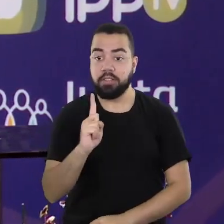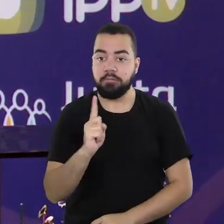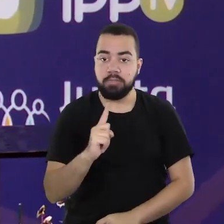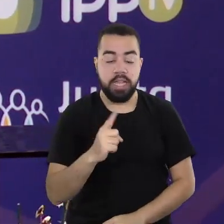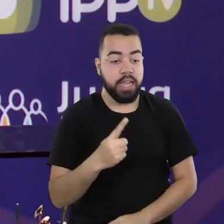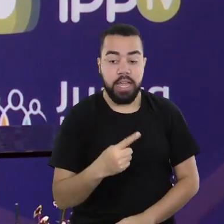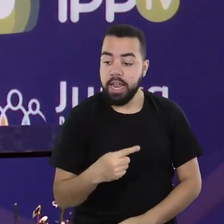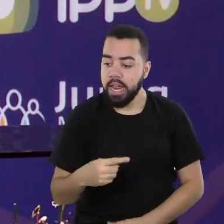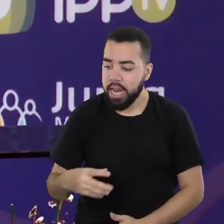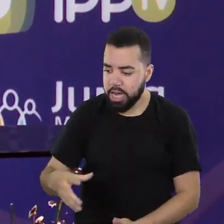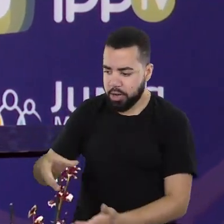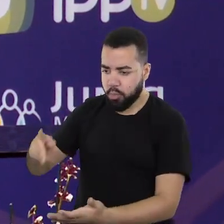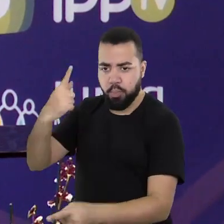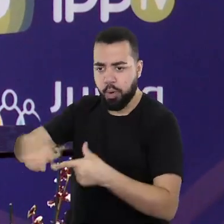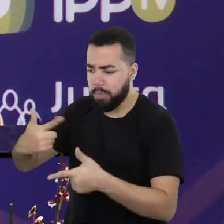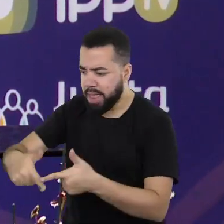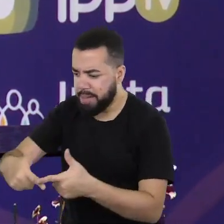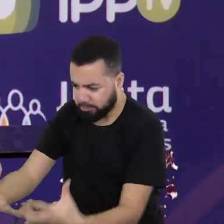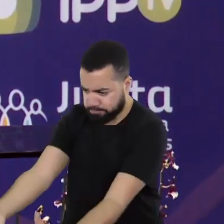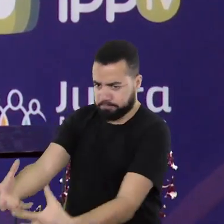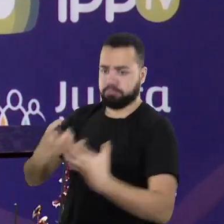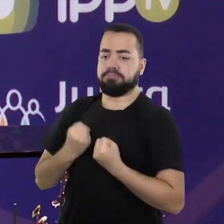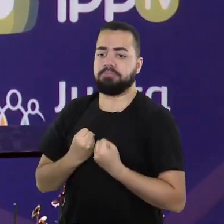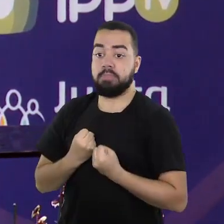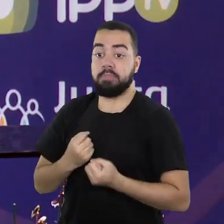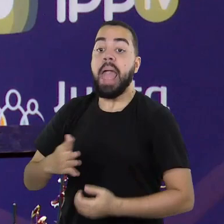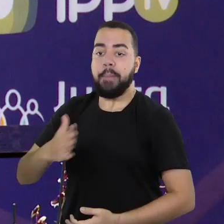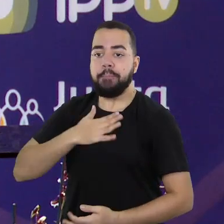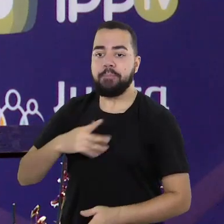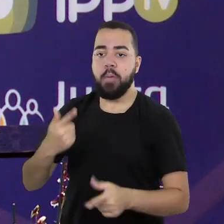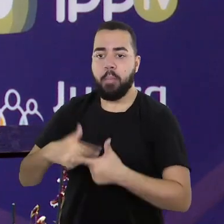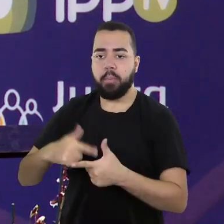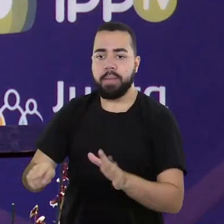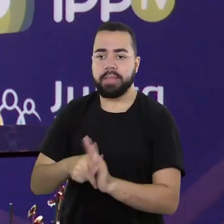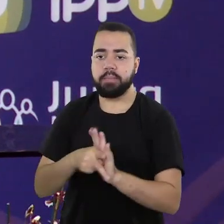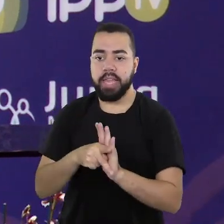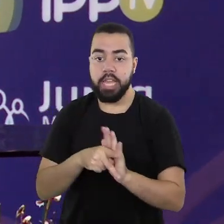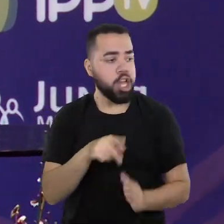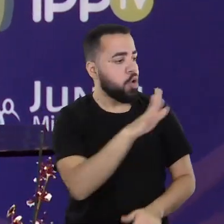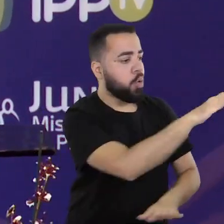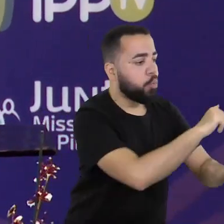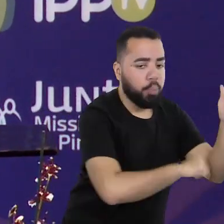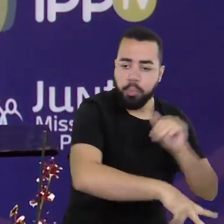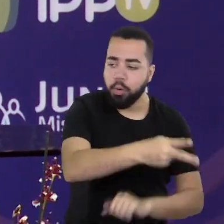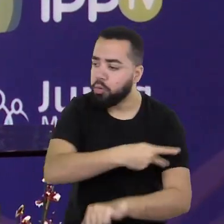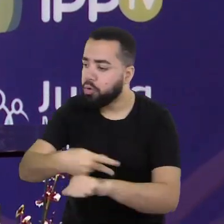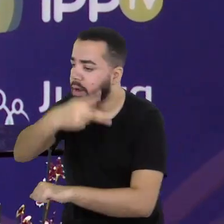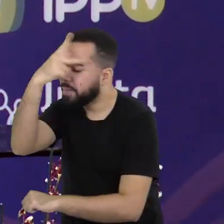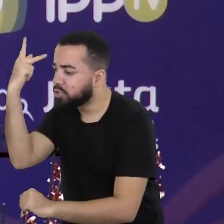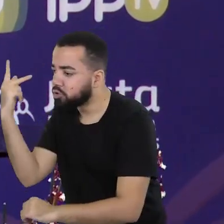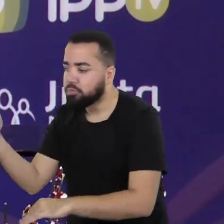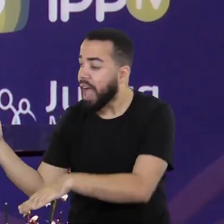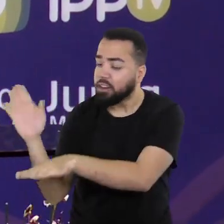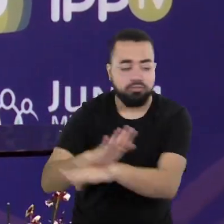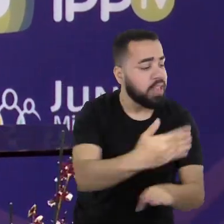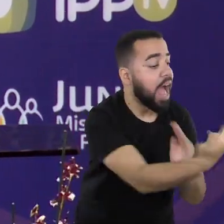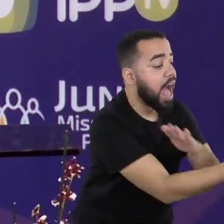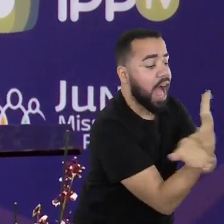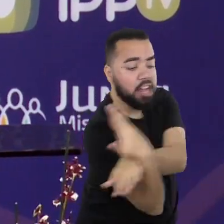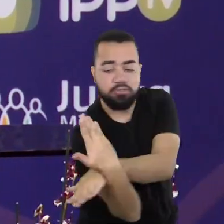e procura ajudar aquela pessoa com aquilo que ele tem, com os relacionamentos que ele tem, com os bens que ele tem.